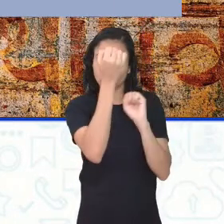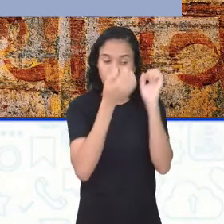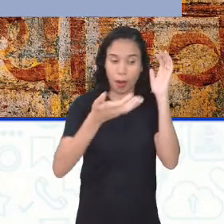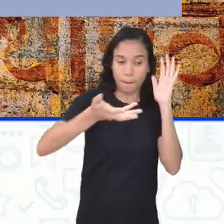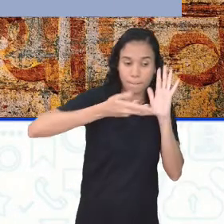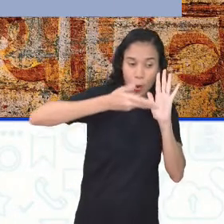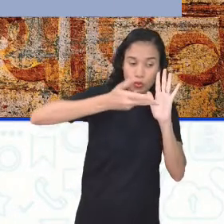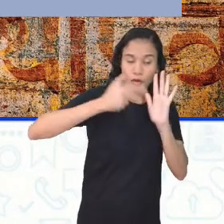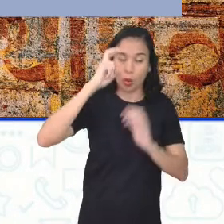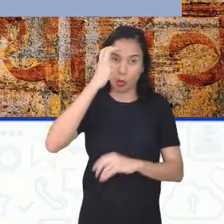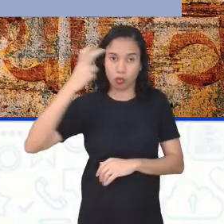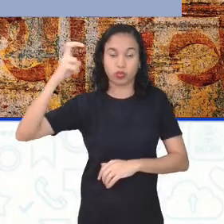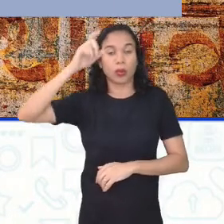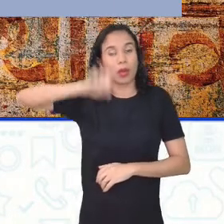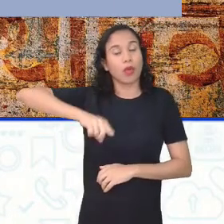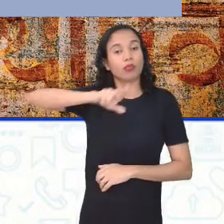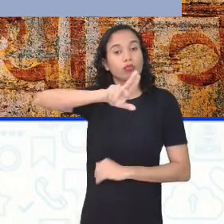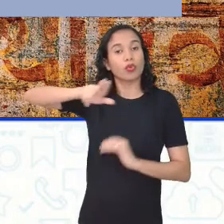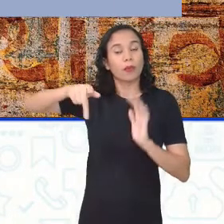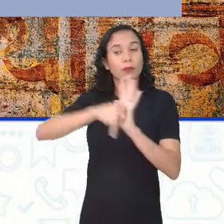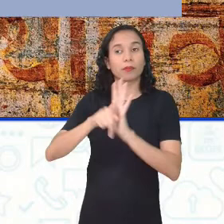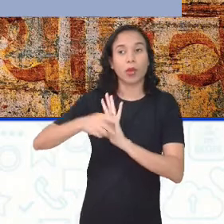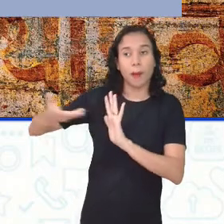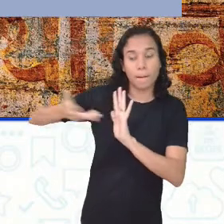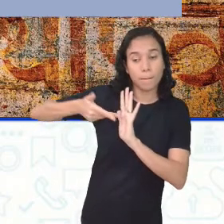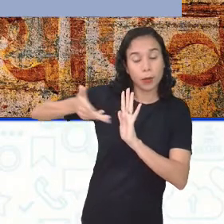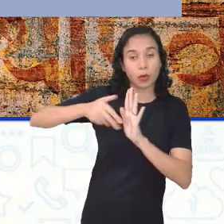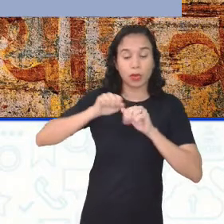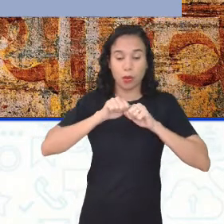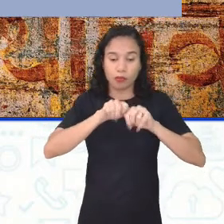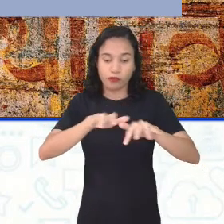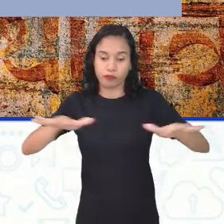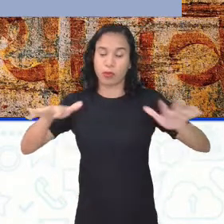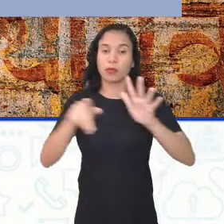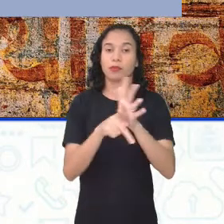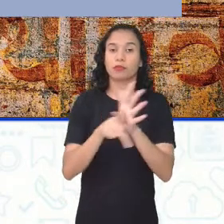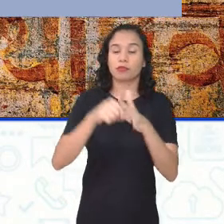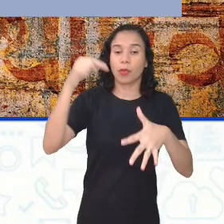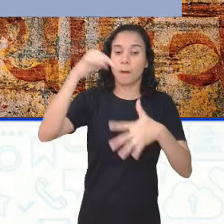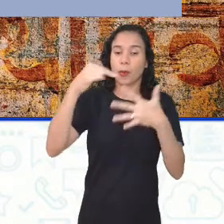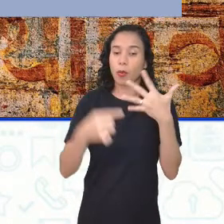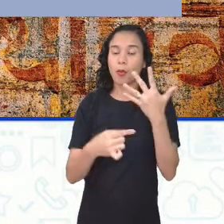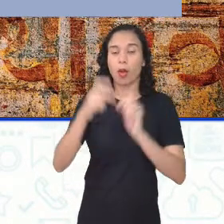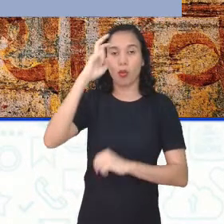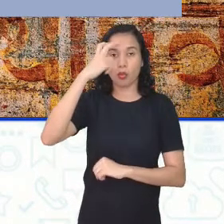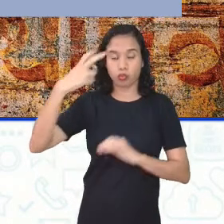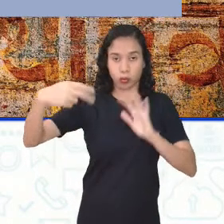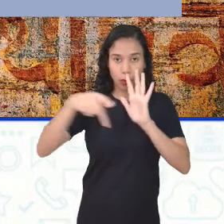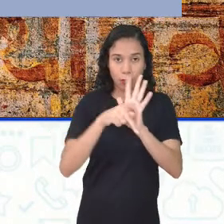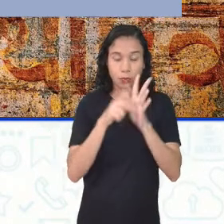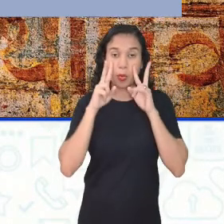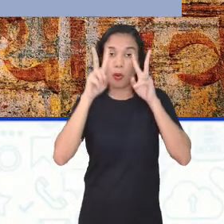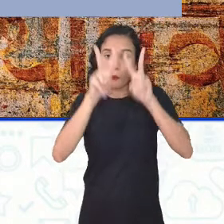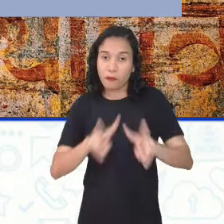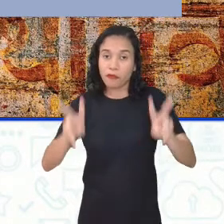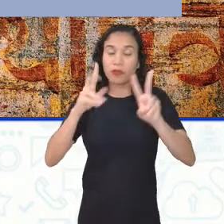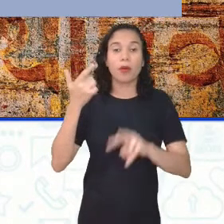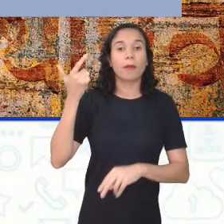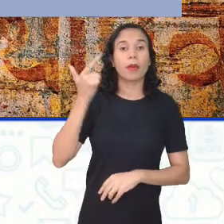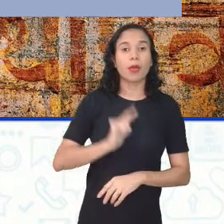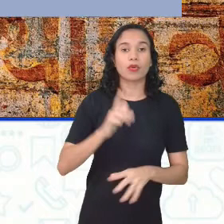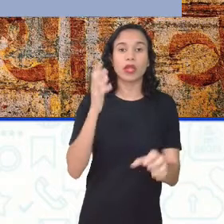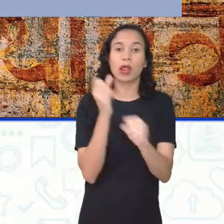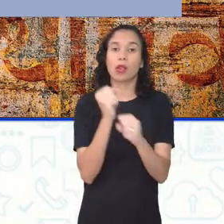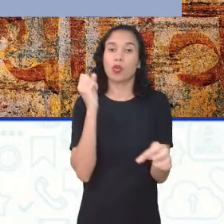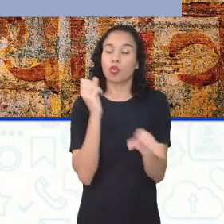é o nome que se dá à produção e distribuição de itens de cultura com vistas à obtenção de